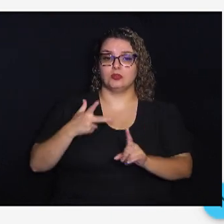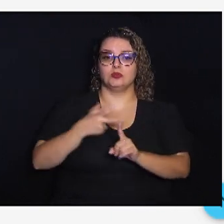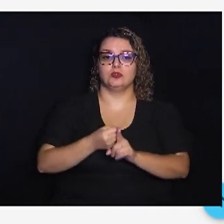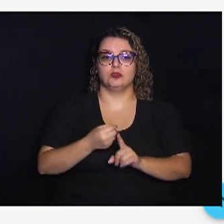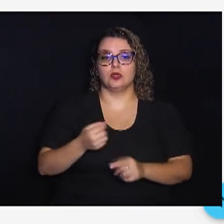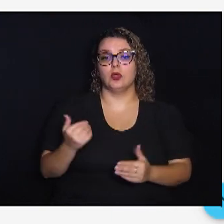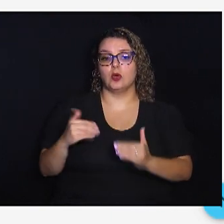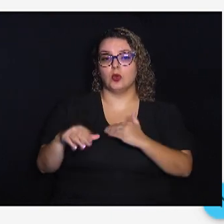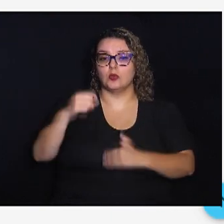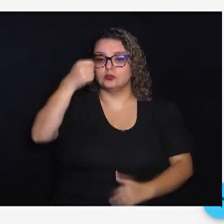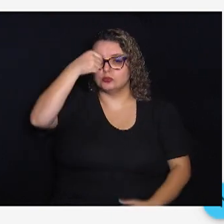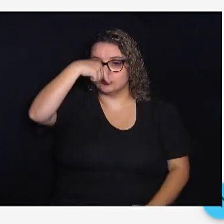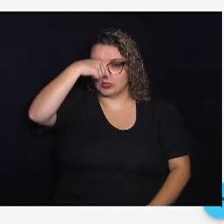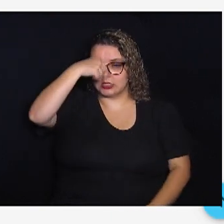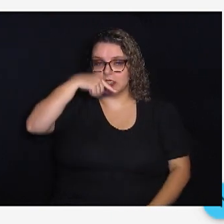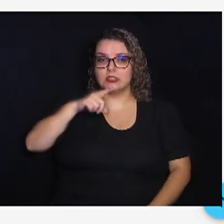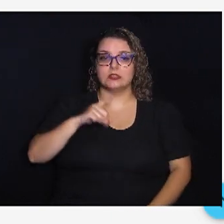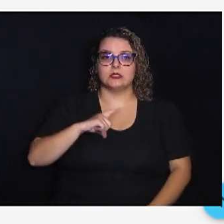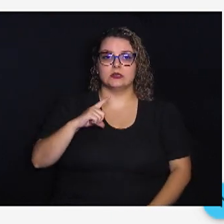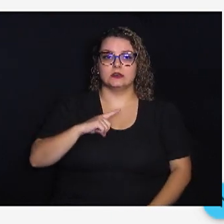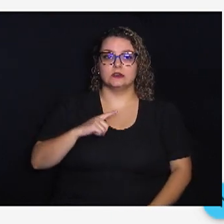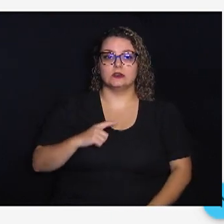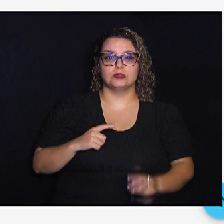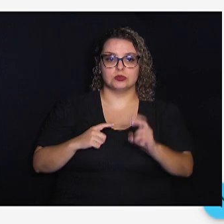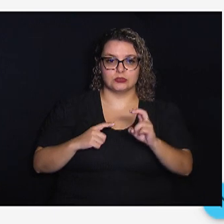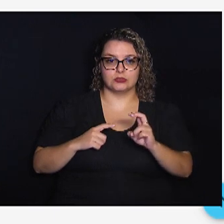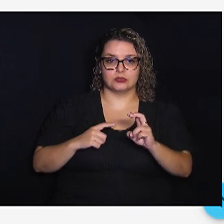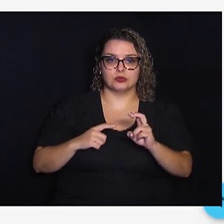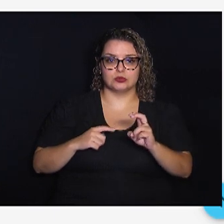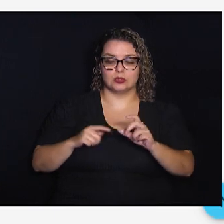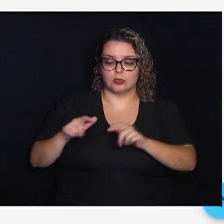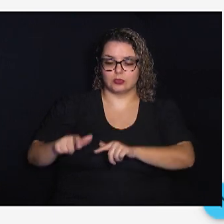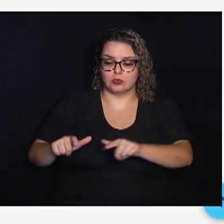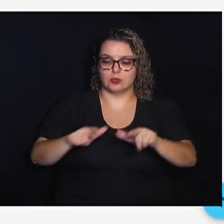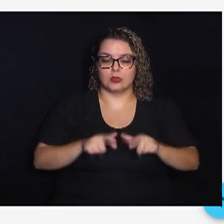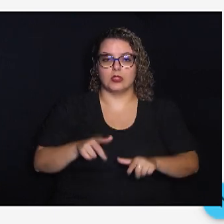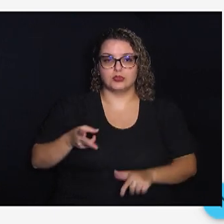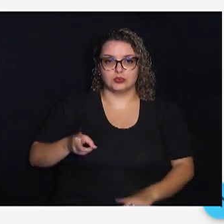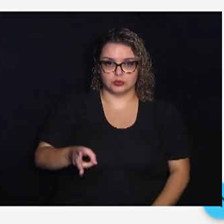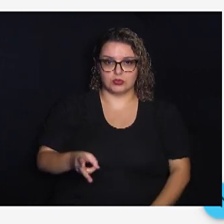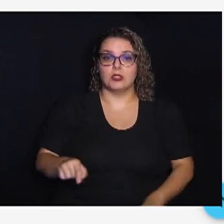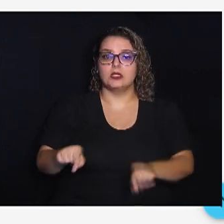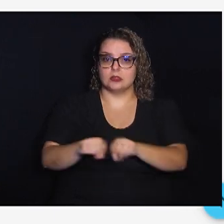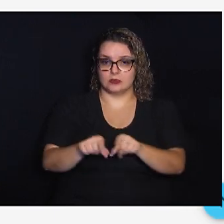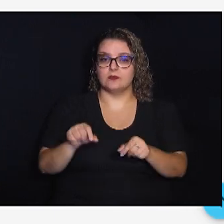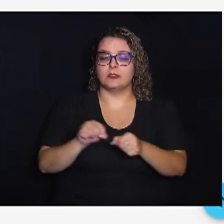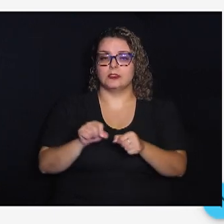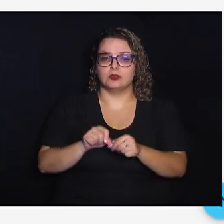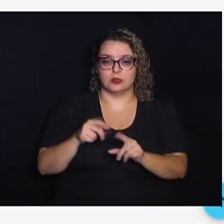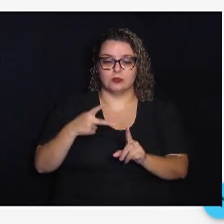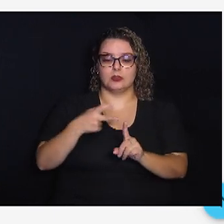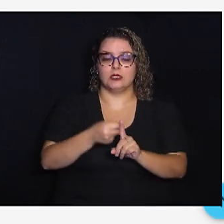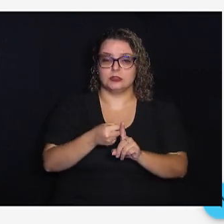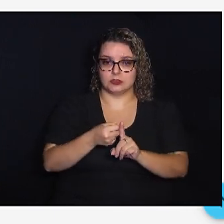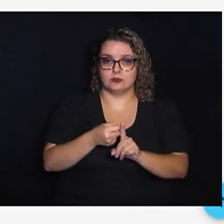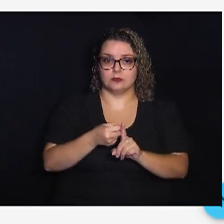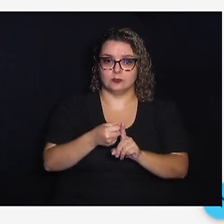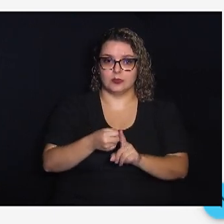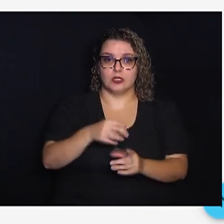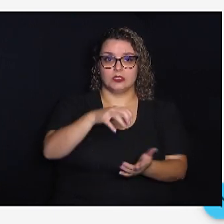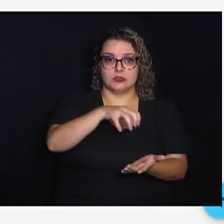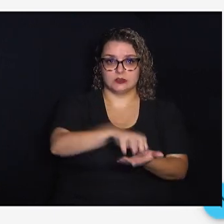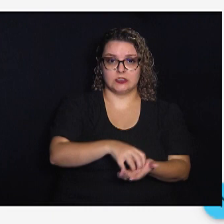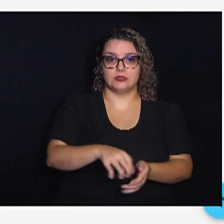a gripe e nós temos então 5 pontos fixos que também farão a aplicação. Centro de